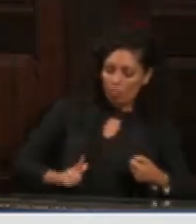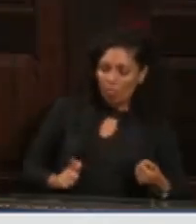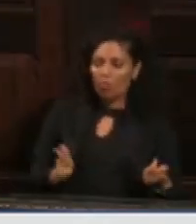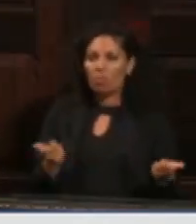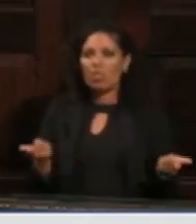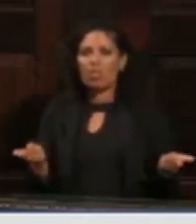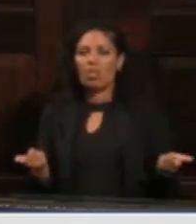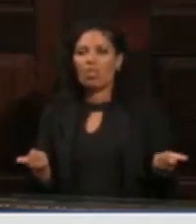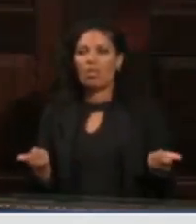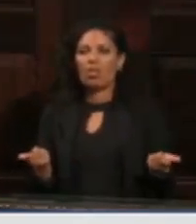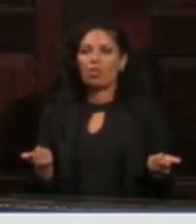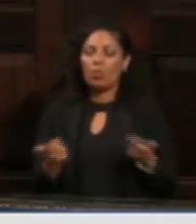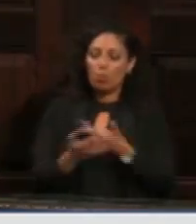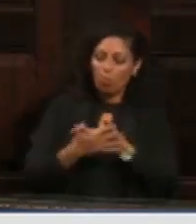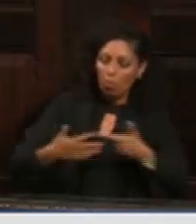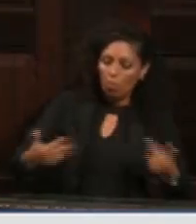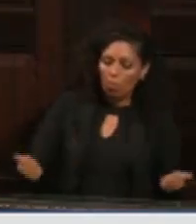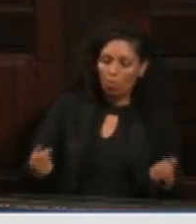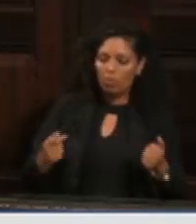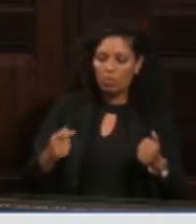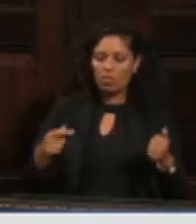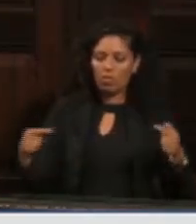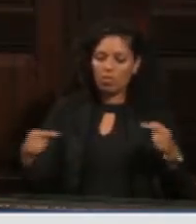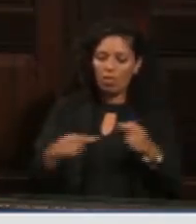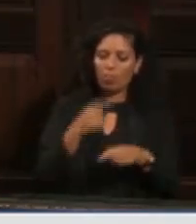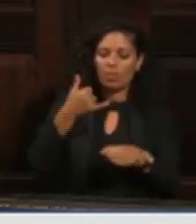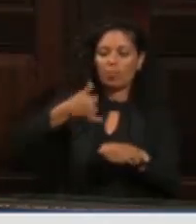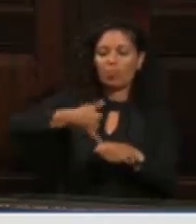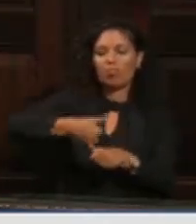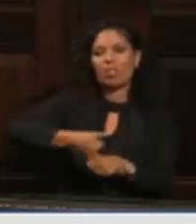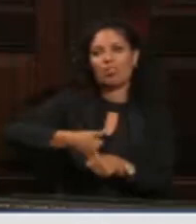função do petróleo. De novo acontece com a Venezuela. Então,